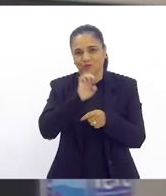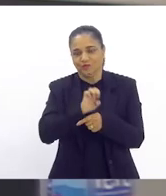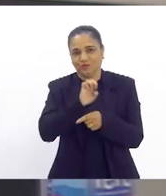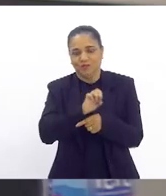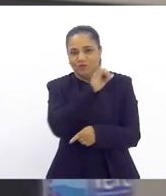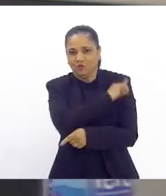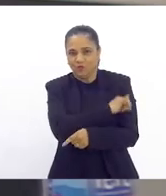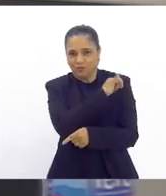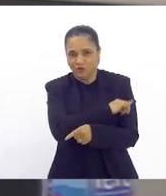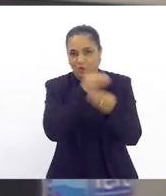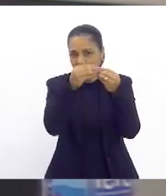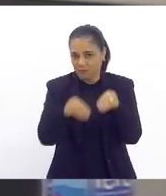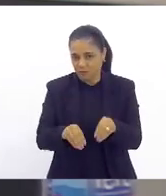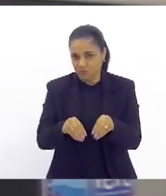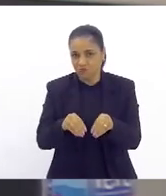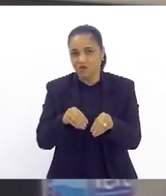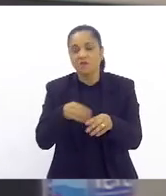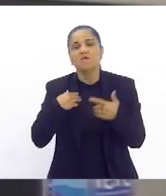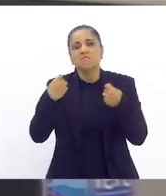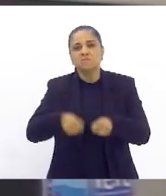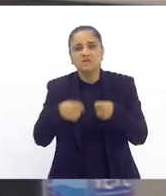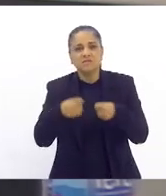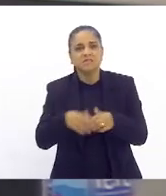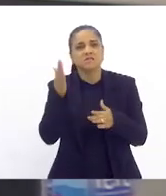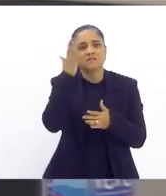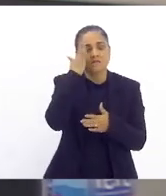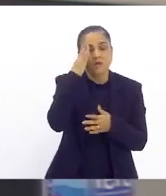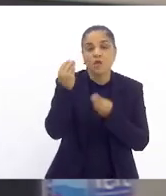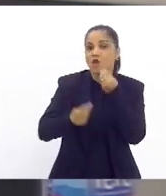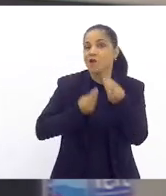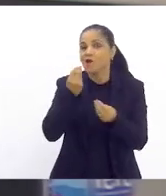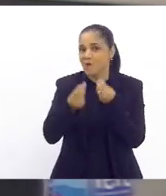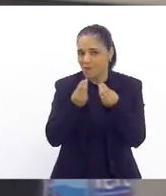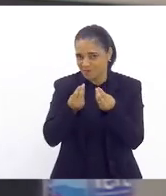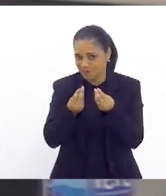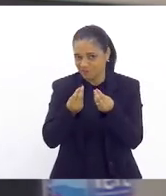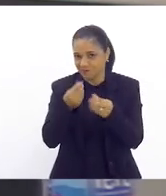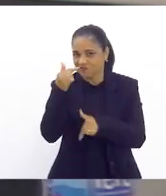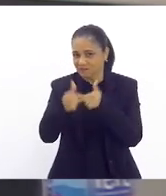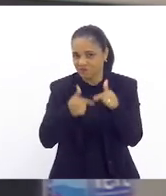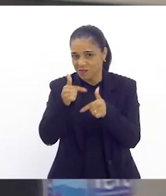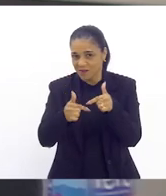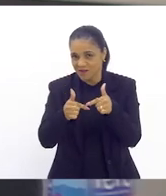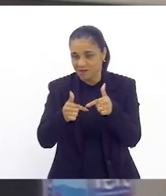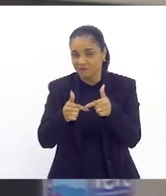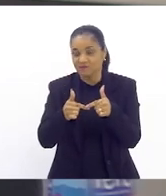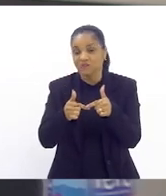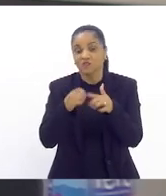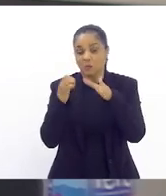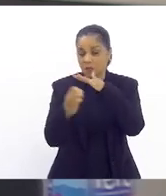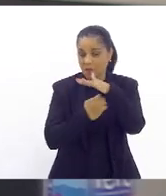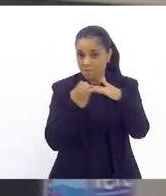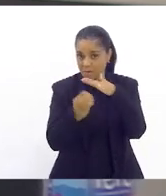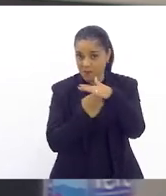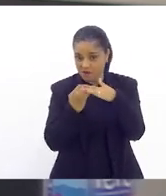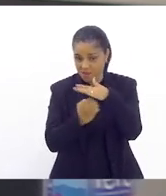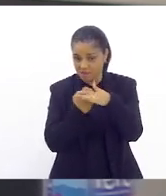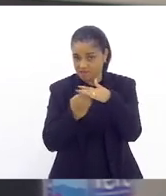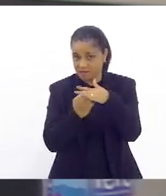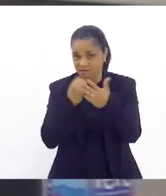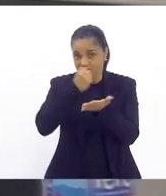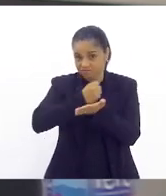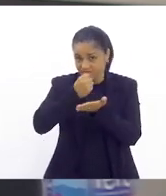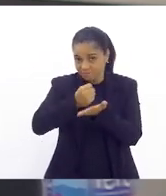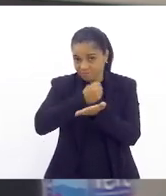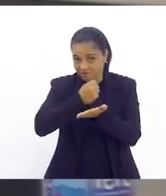preocupação a gente sabe como é que funciona normalmente em final de festa né então tratar essas concessões de